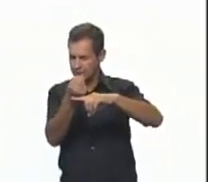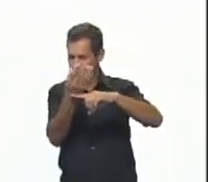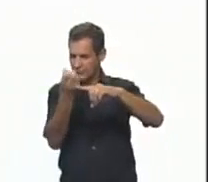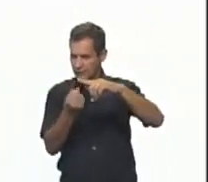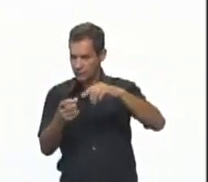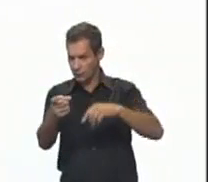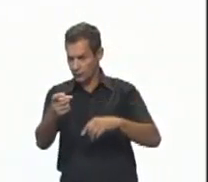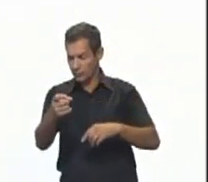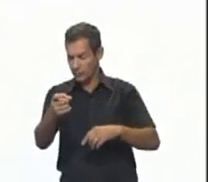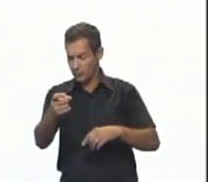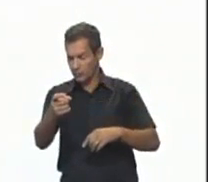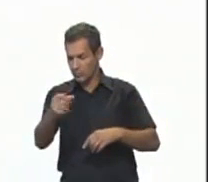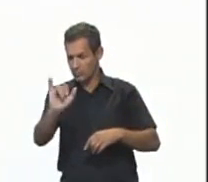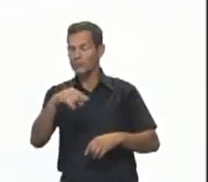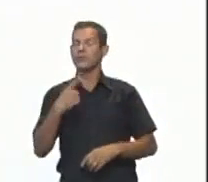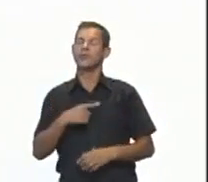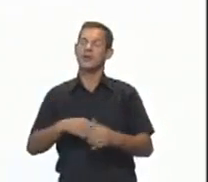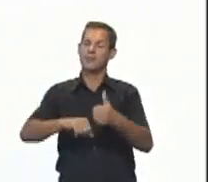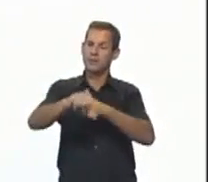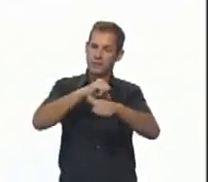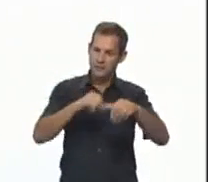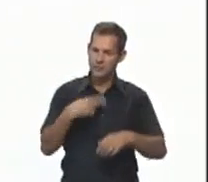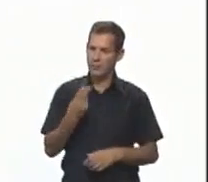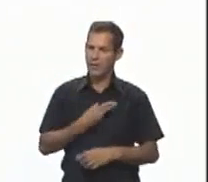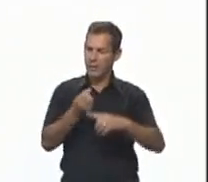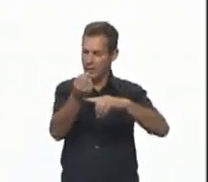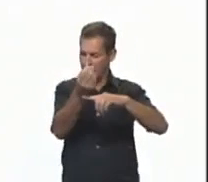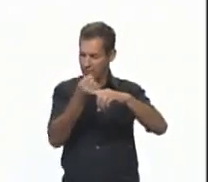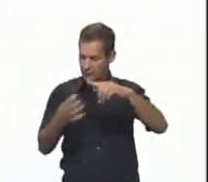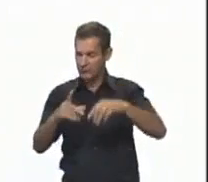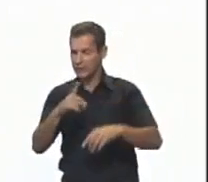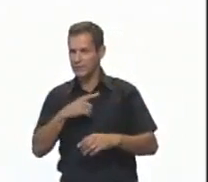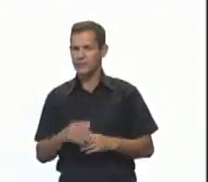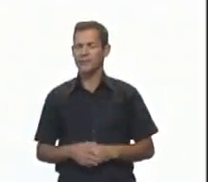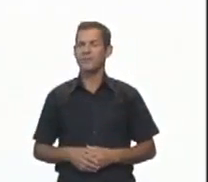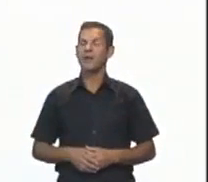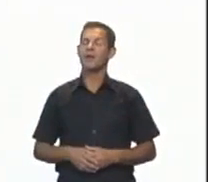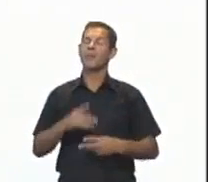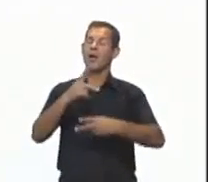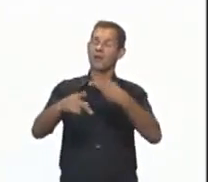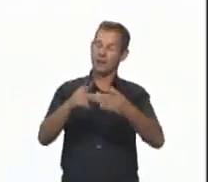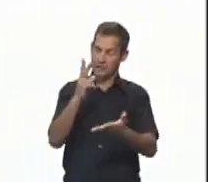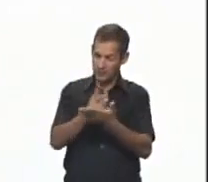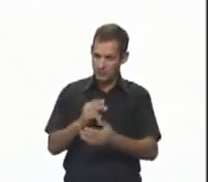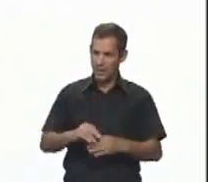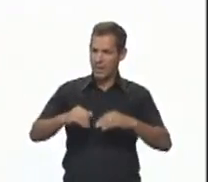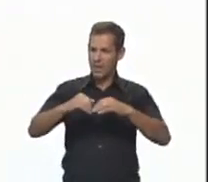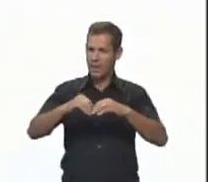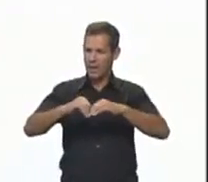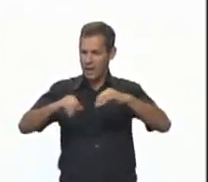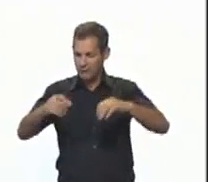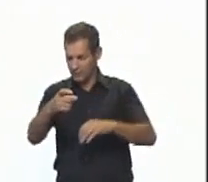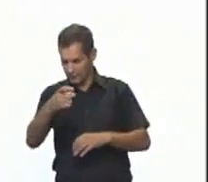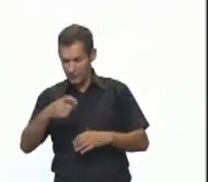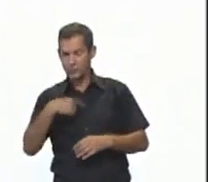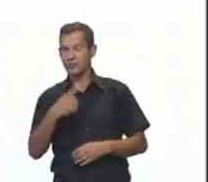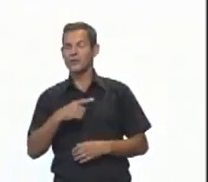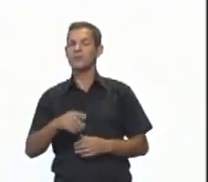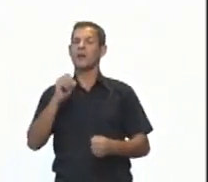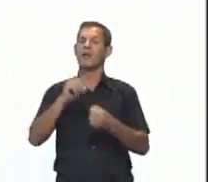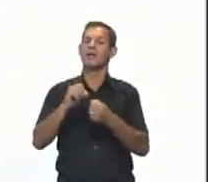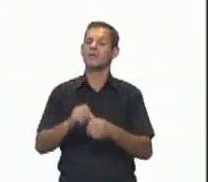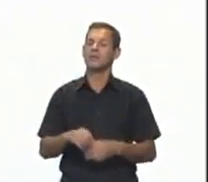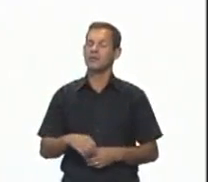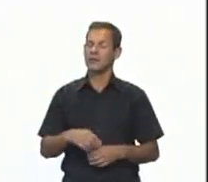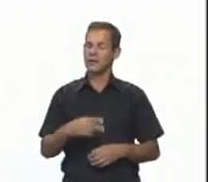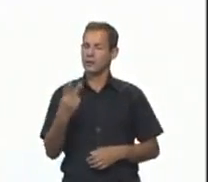y. Então, nós vamos ter que mexer nas nossas funções. Nós vamos ter que, falando popularmente, isolar o x. Nós vamos ter que fazer isso